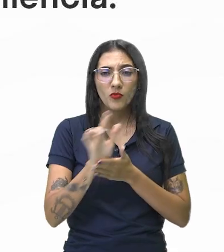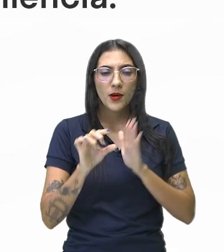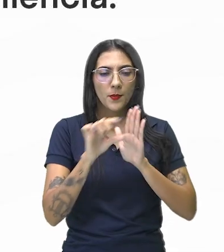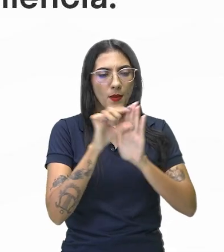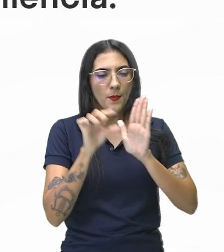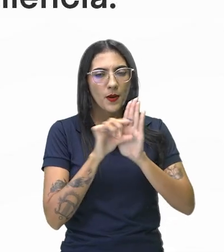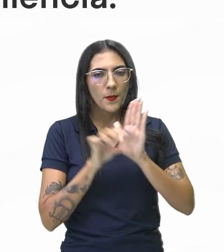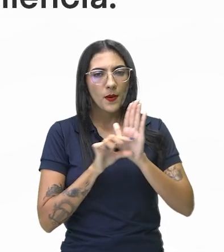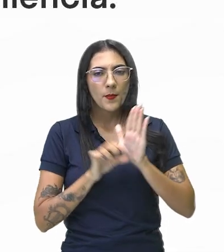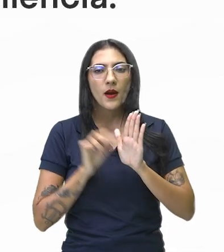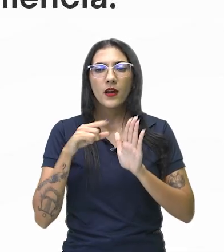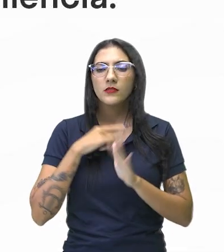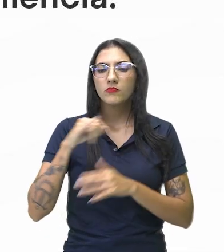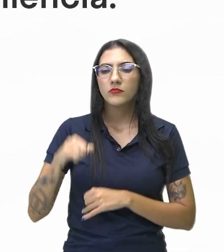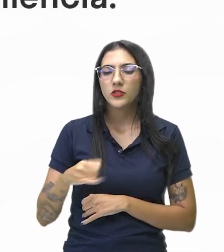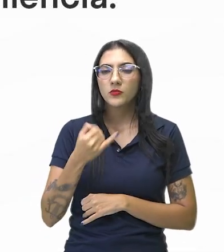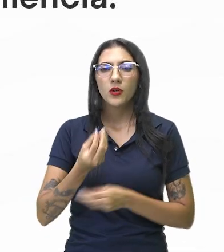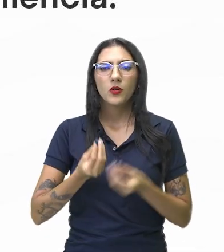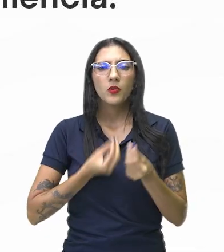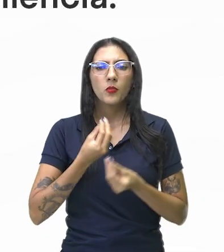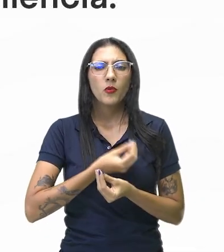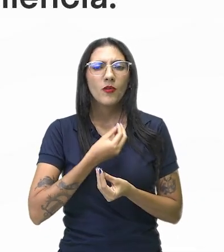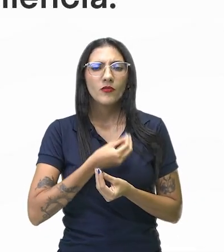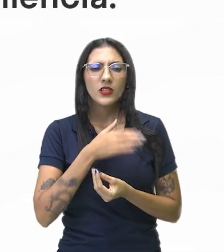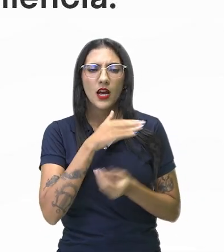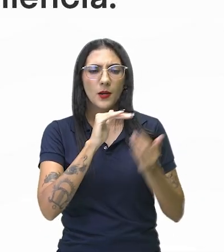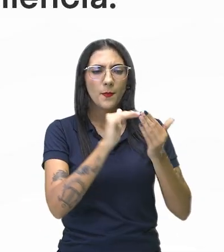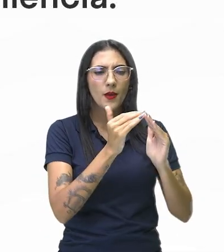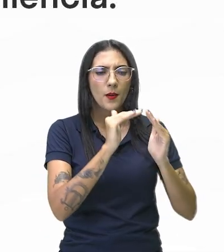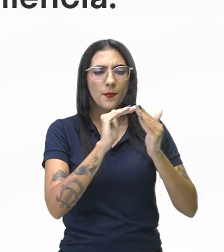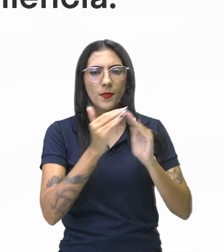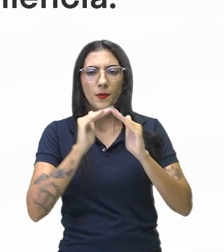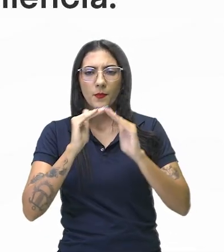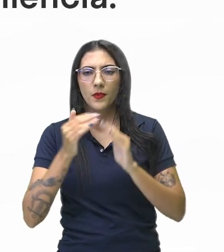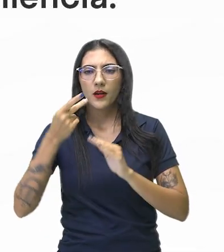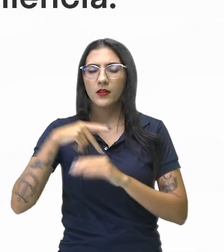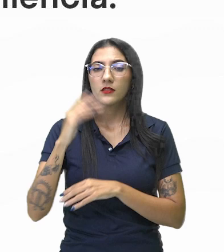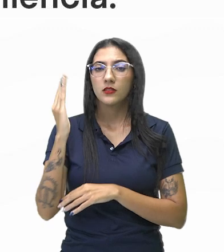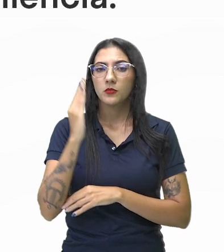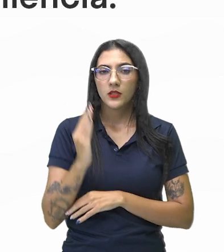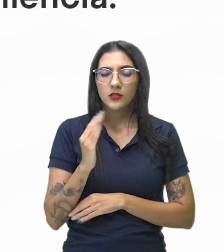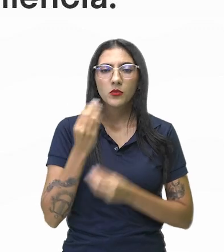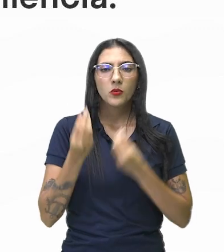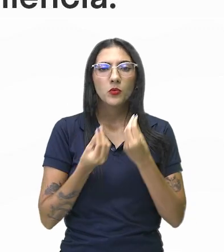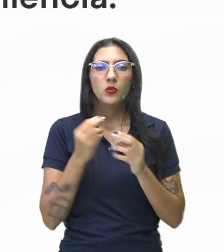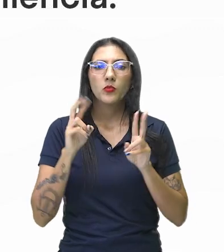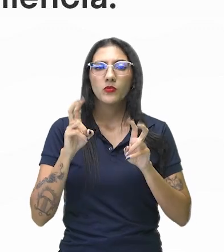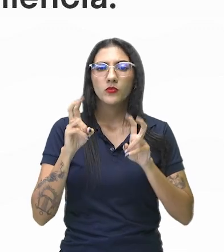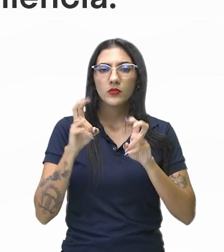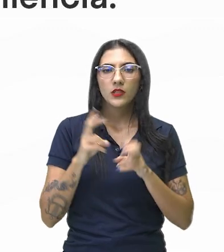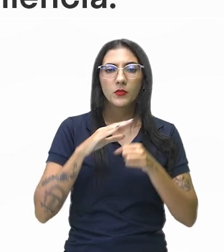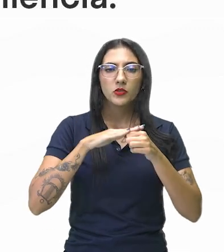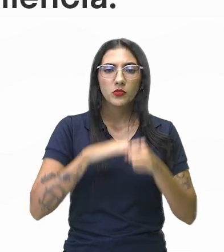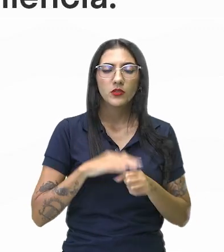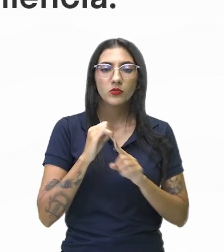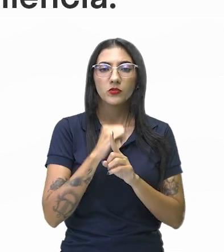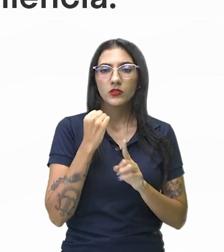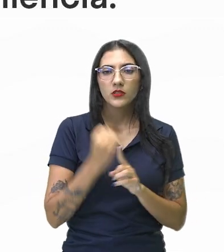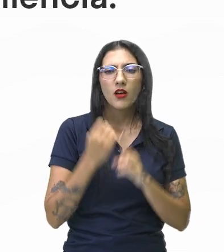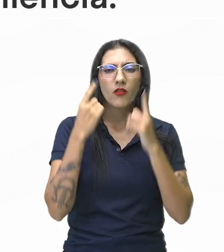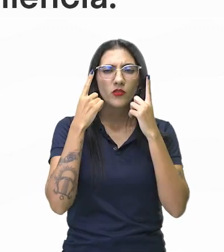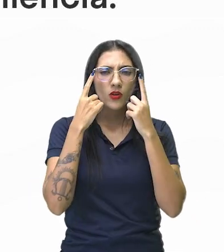que explora a vida nas favelas brasileiras, abordando questões sociais e culturais de formas profundas